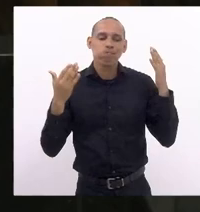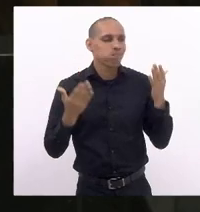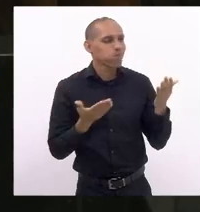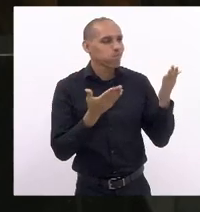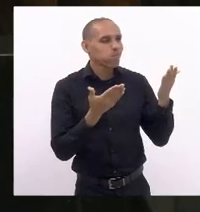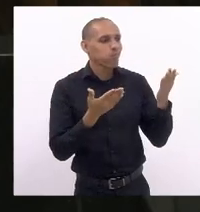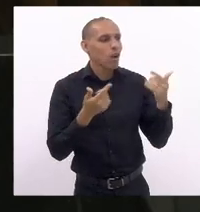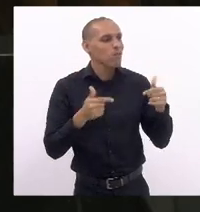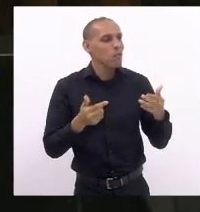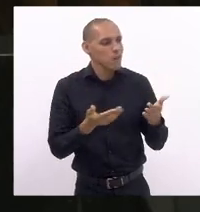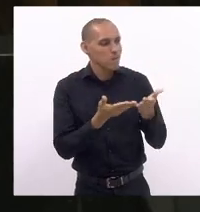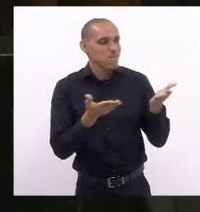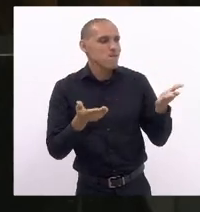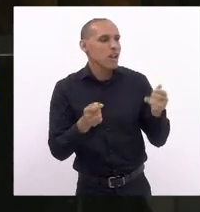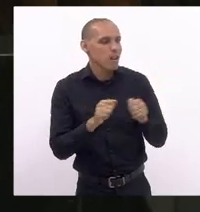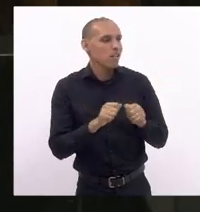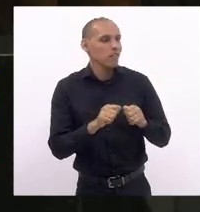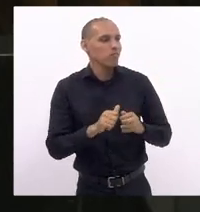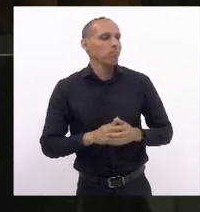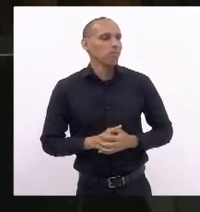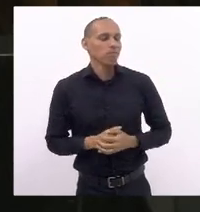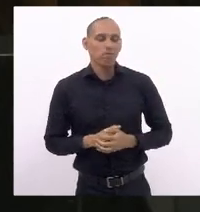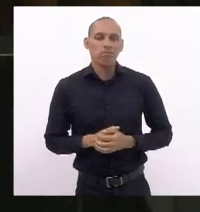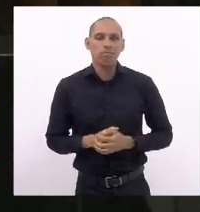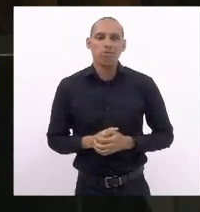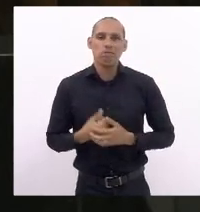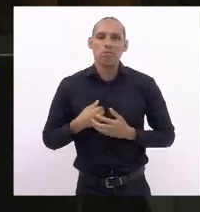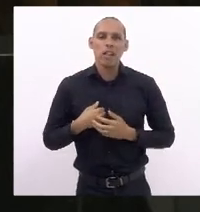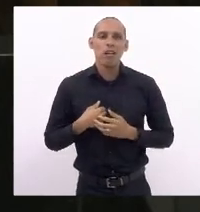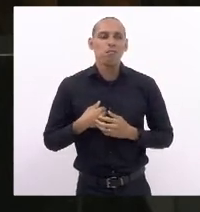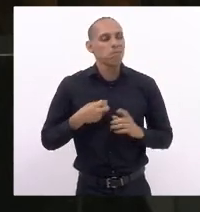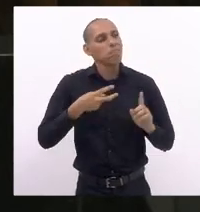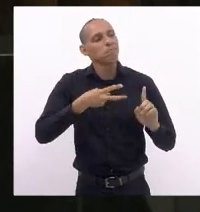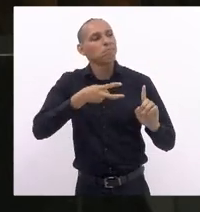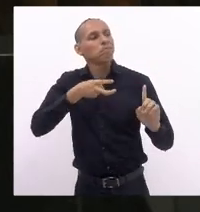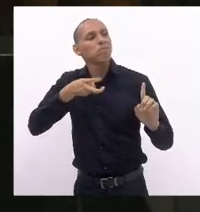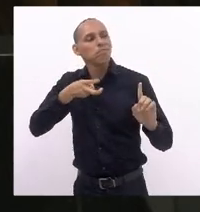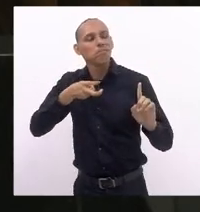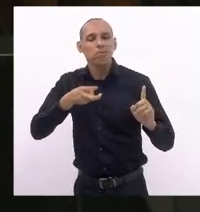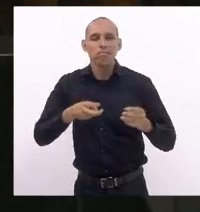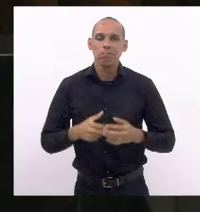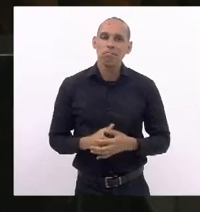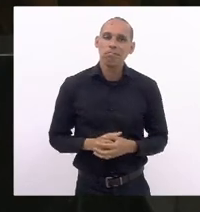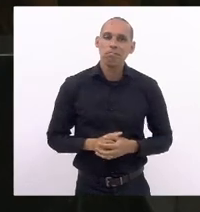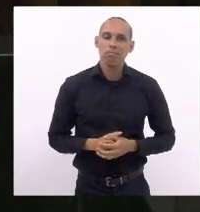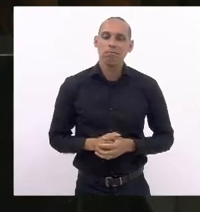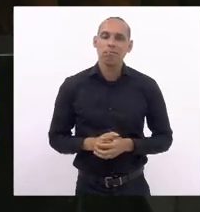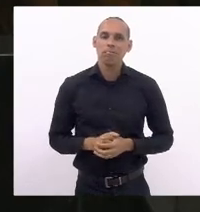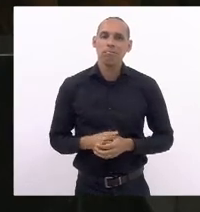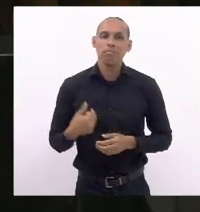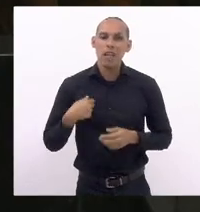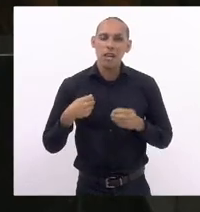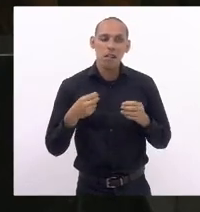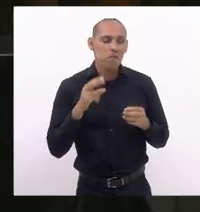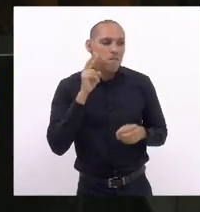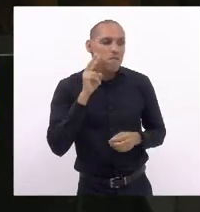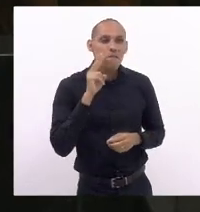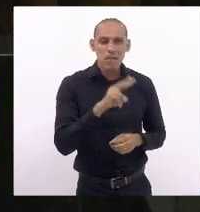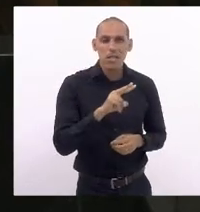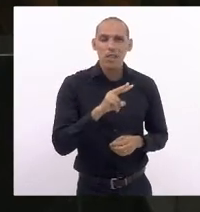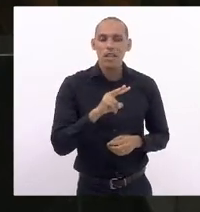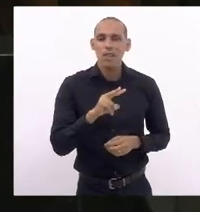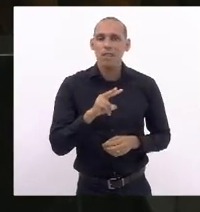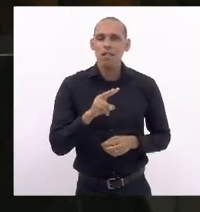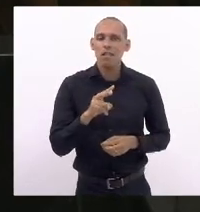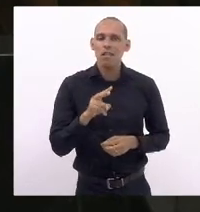trabalho nobre que os senhores fazem, e eu tenho que reconhecer esse trabalho. Eu presenciei uma cena, deputada Marta Rocha,